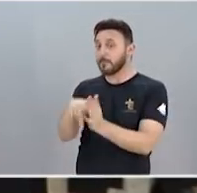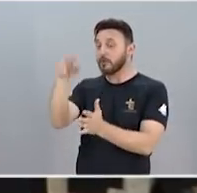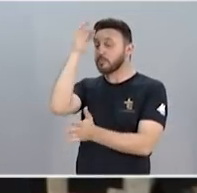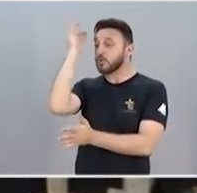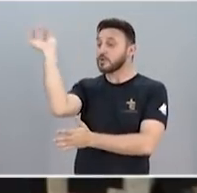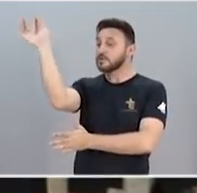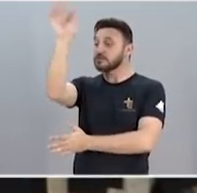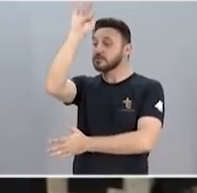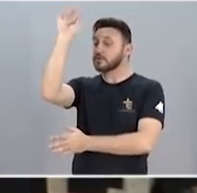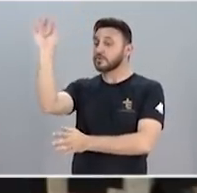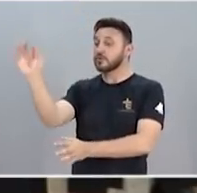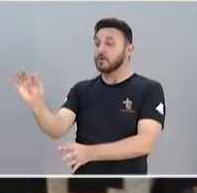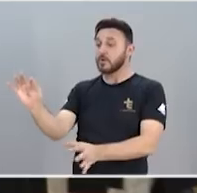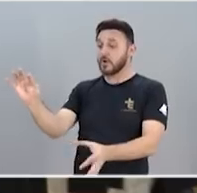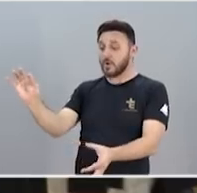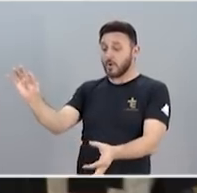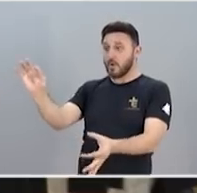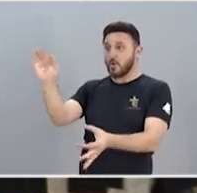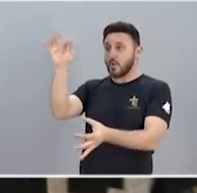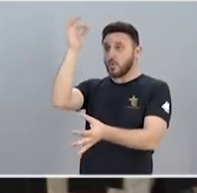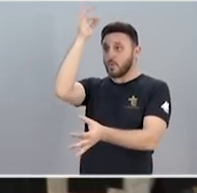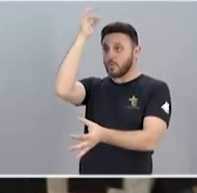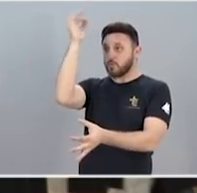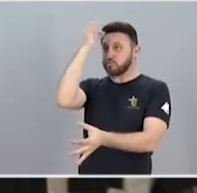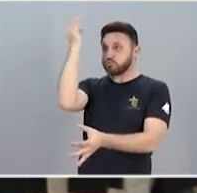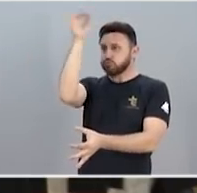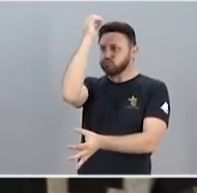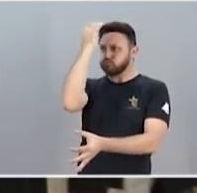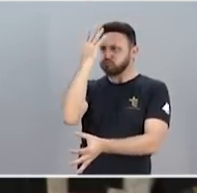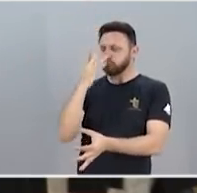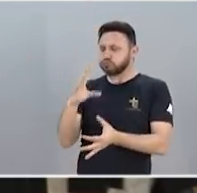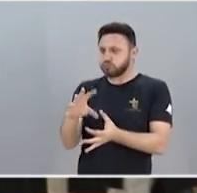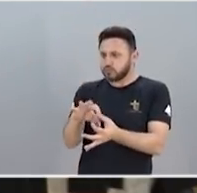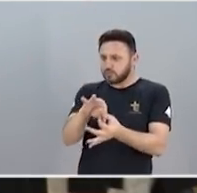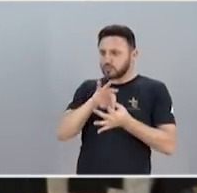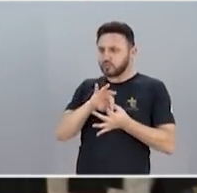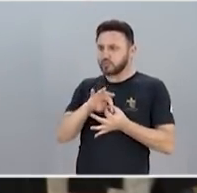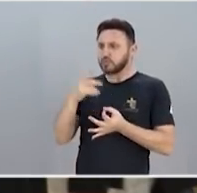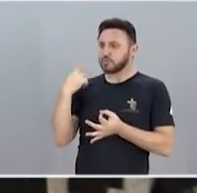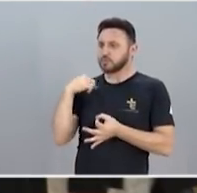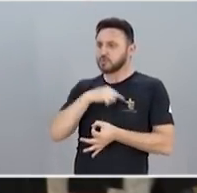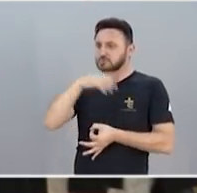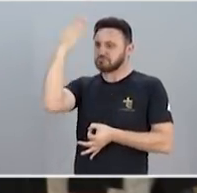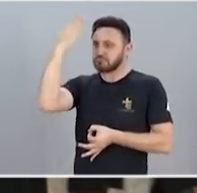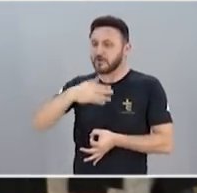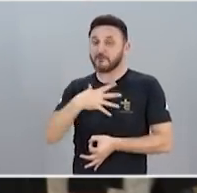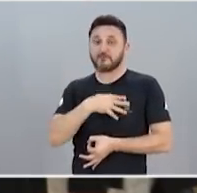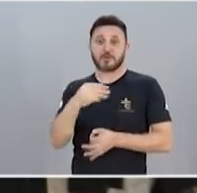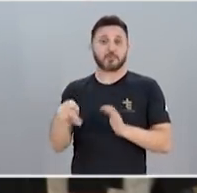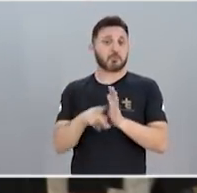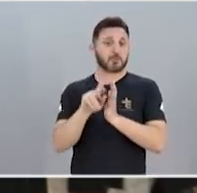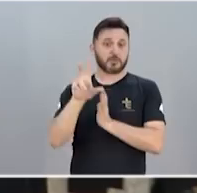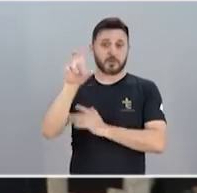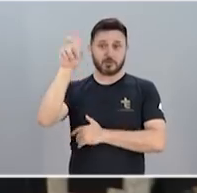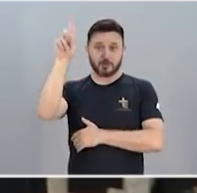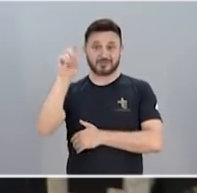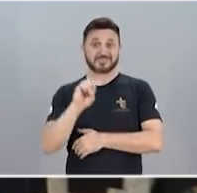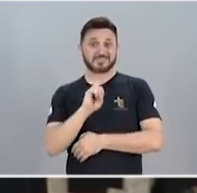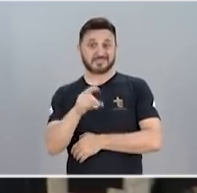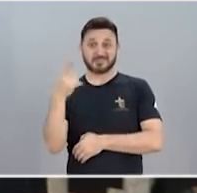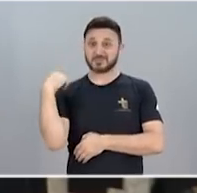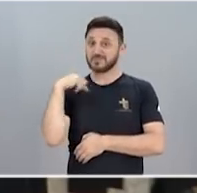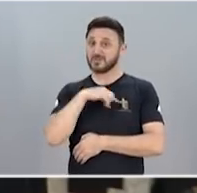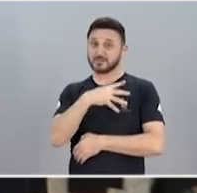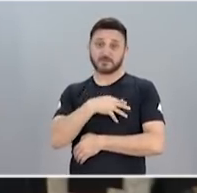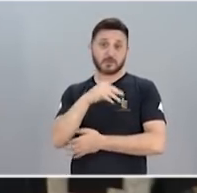se une ao nosso espírito para nos atestar que somos filhos de Deus. E se somos